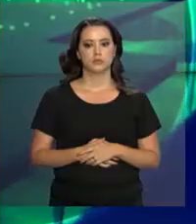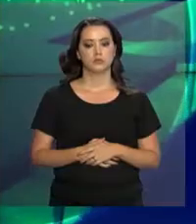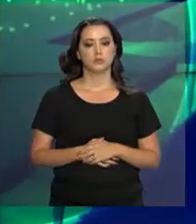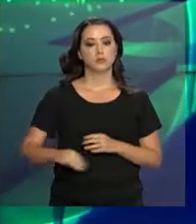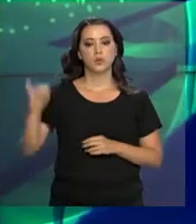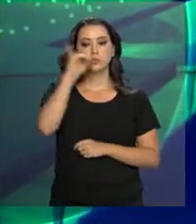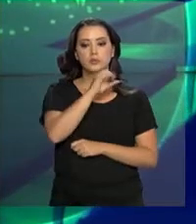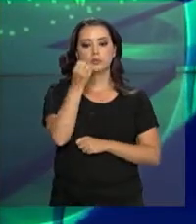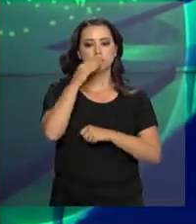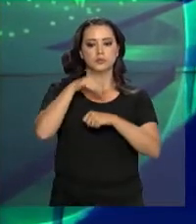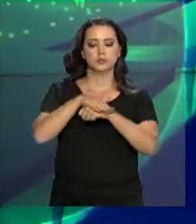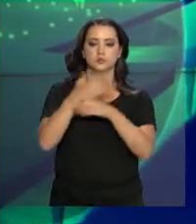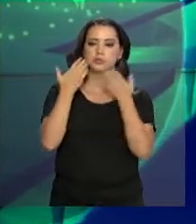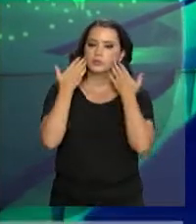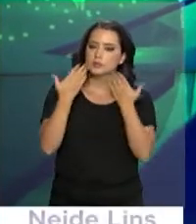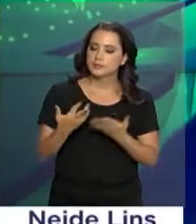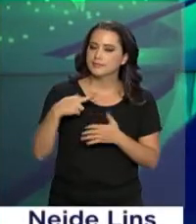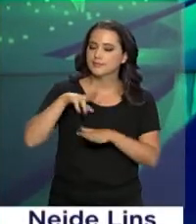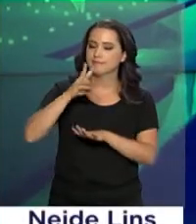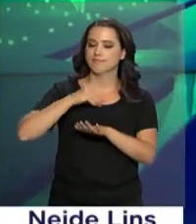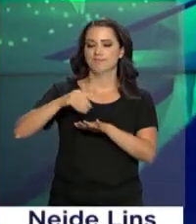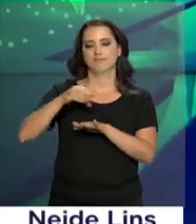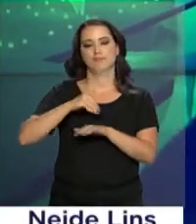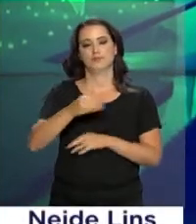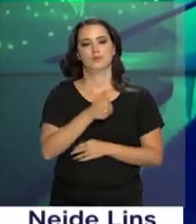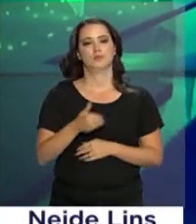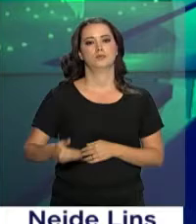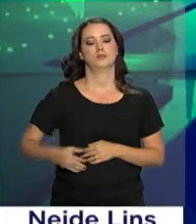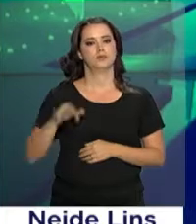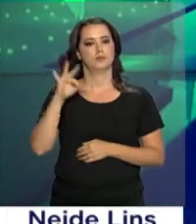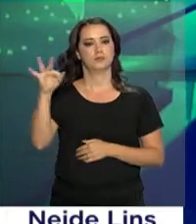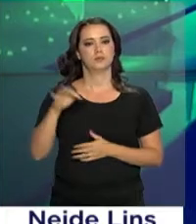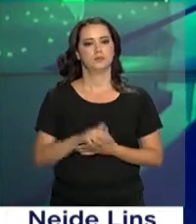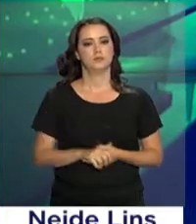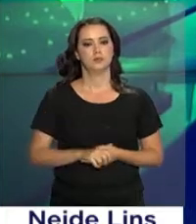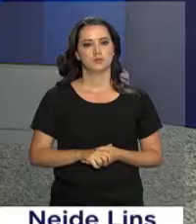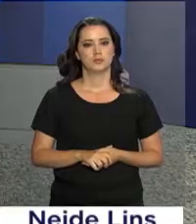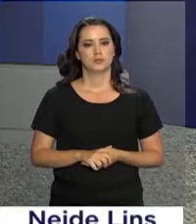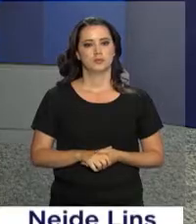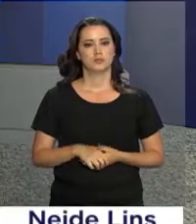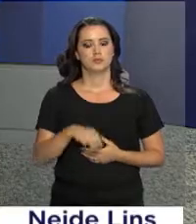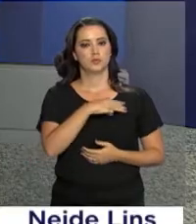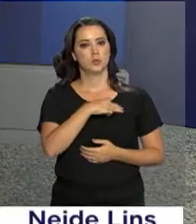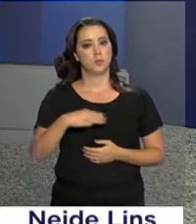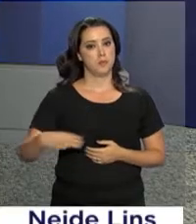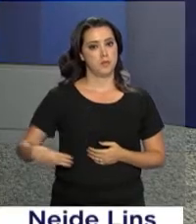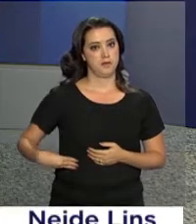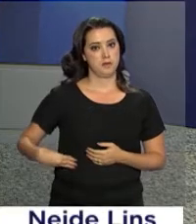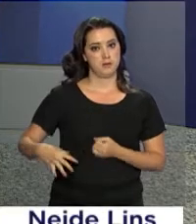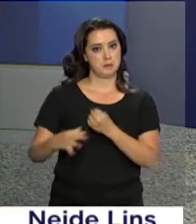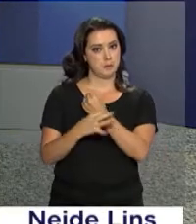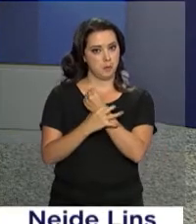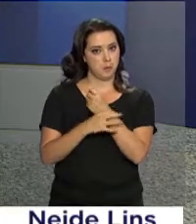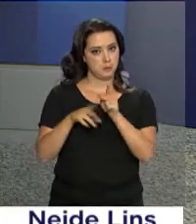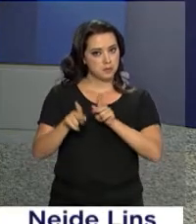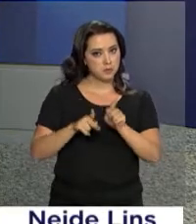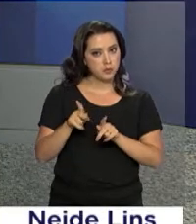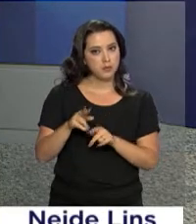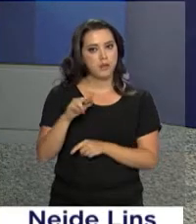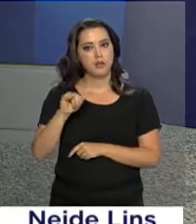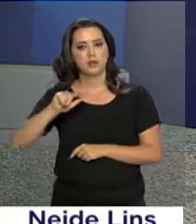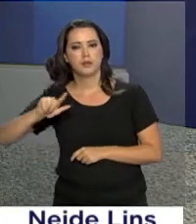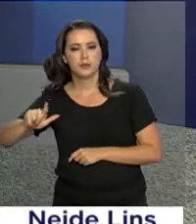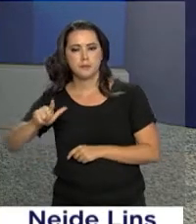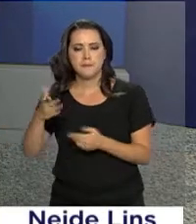Olá, boa noite. No ar o repórter NBR com as notícias do governo federal. O ministro da Segurança Pública, Raul